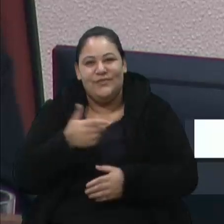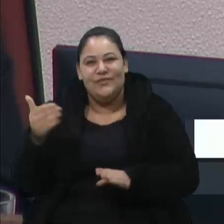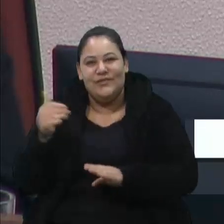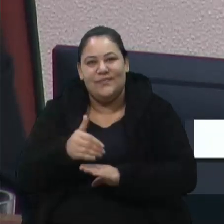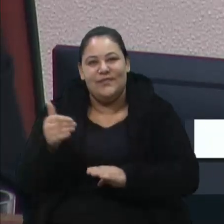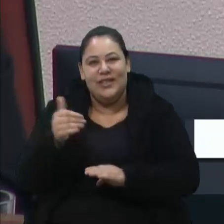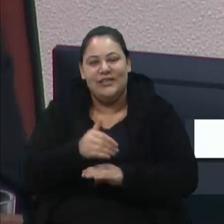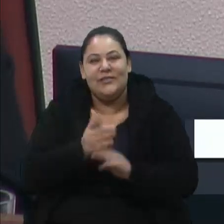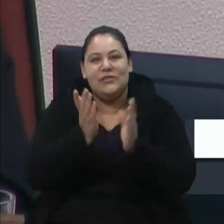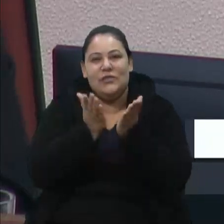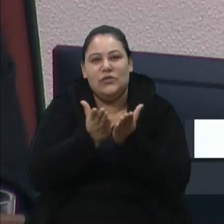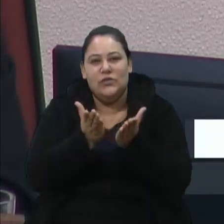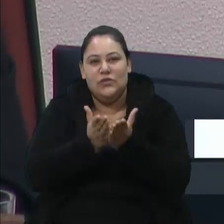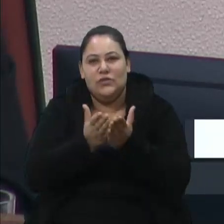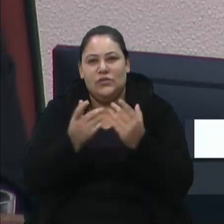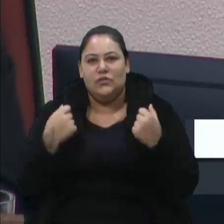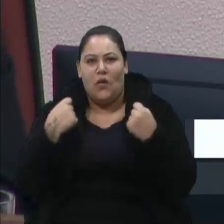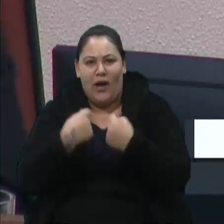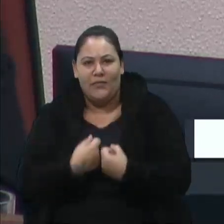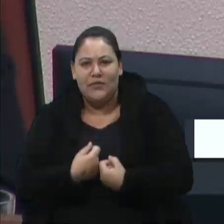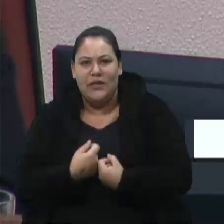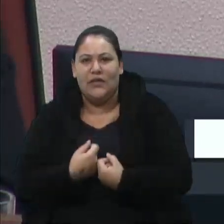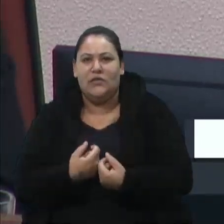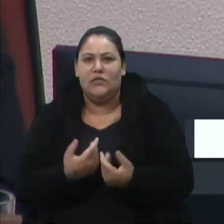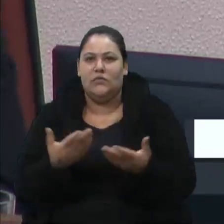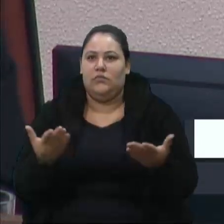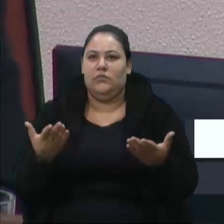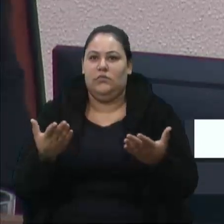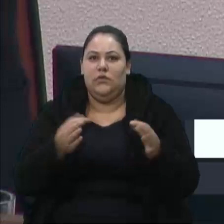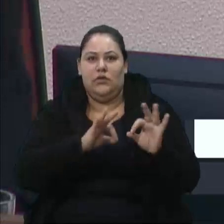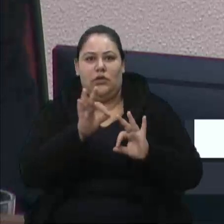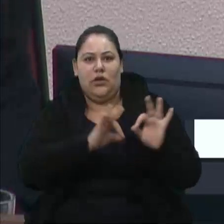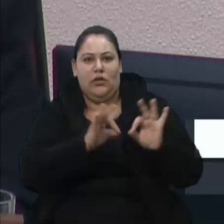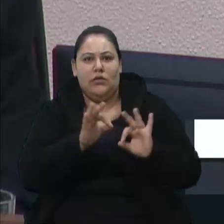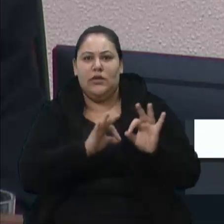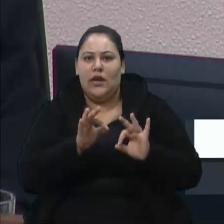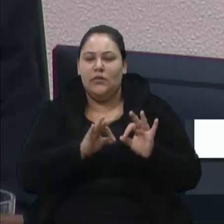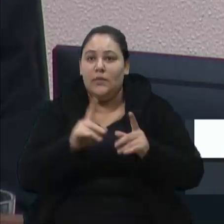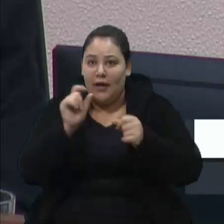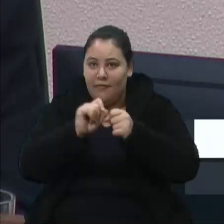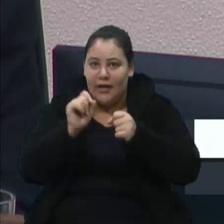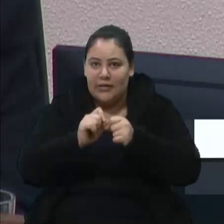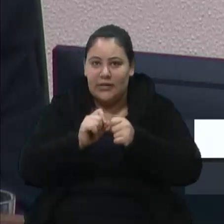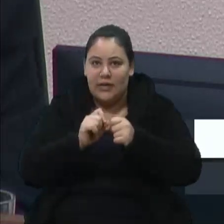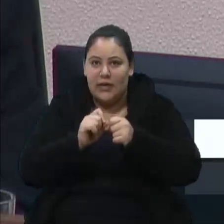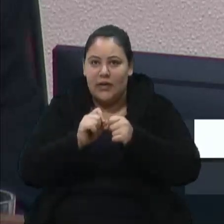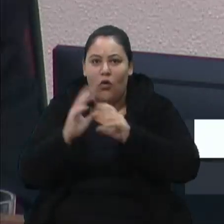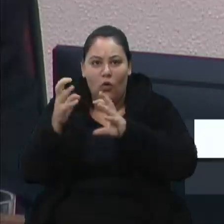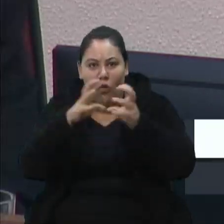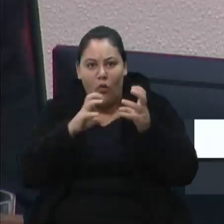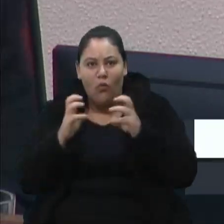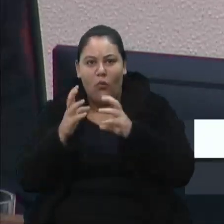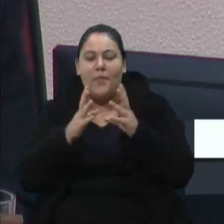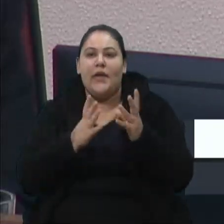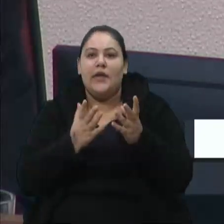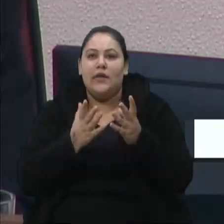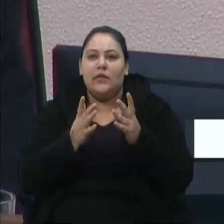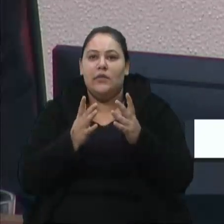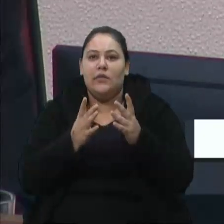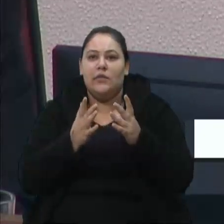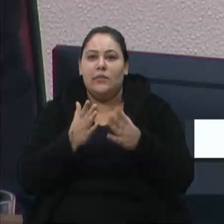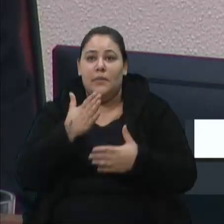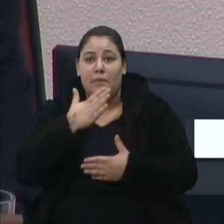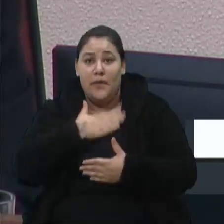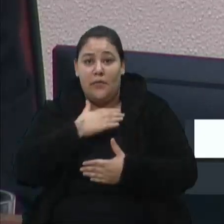estudantes com camisetas, enfim, parece organizados para criar um tumulto. Foi mais uma reação da esquerda, no meu